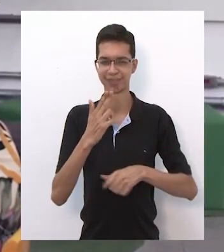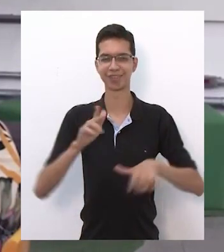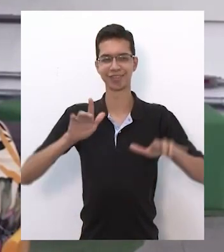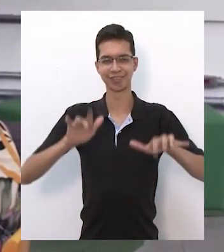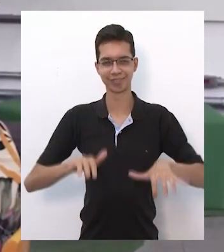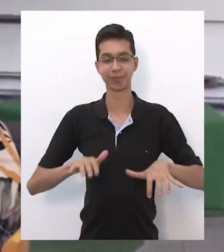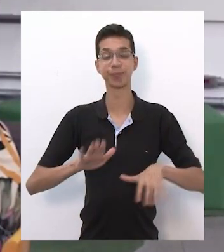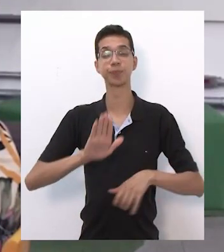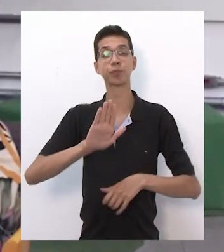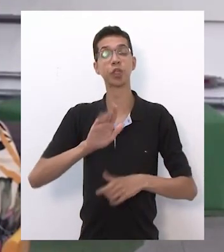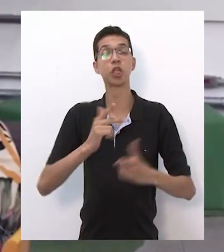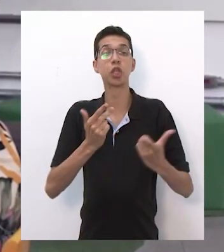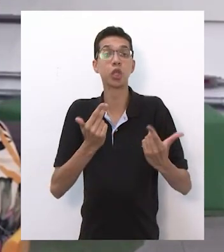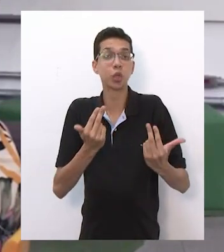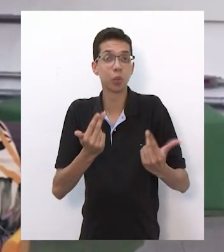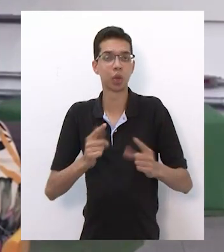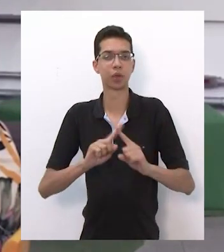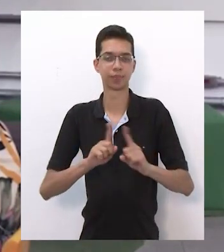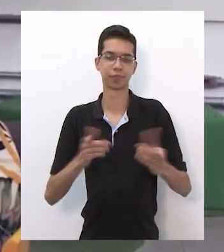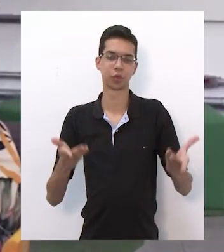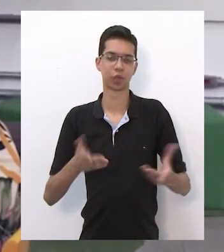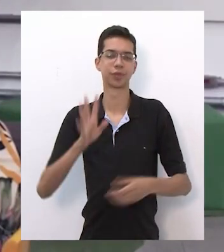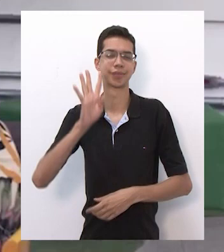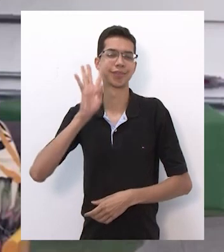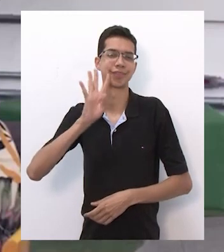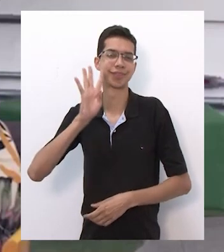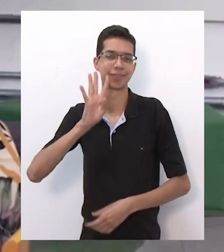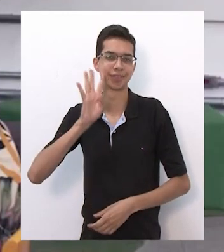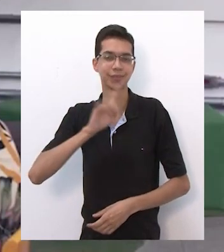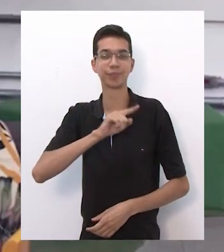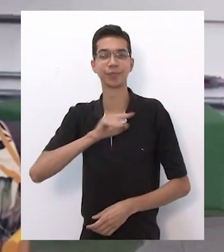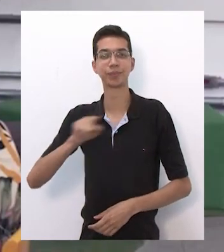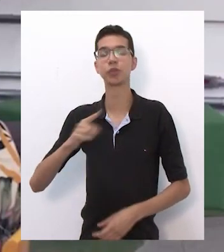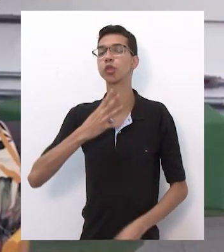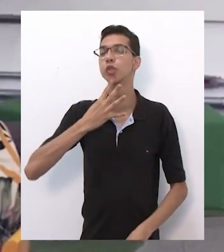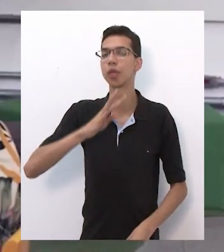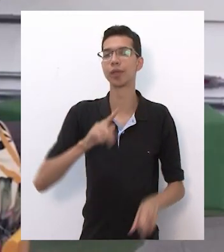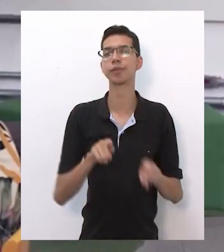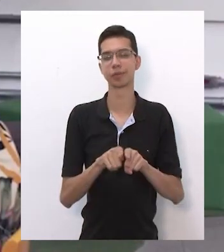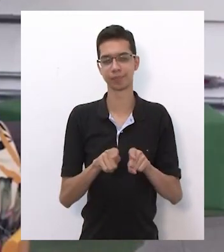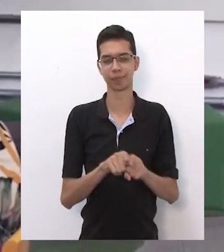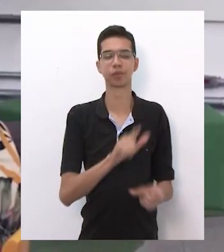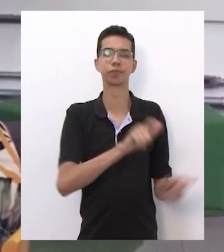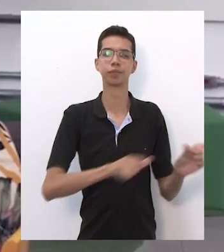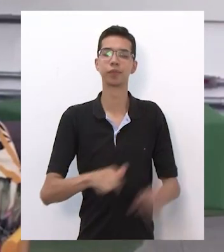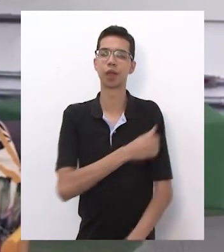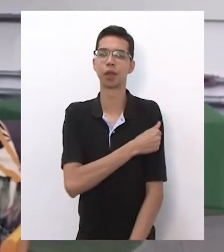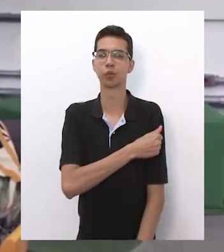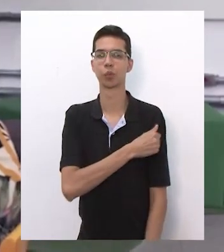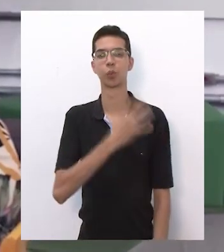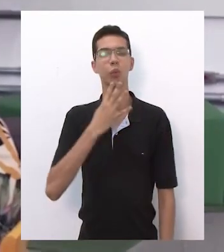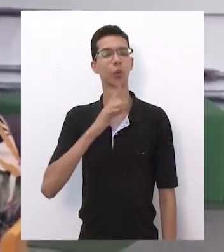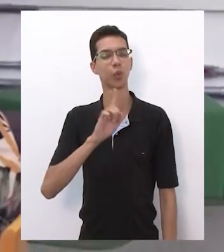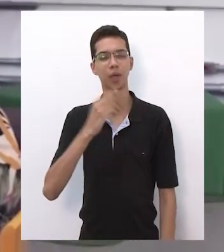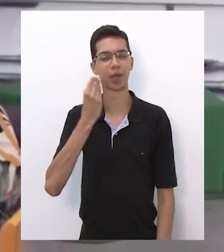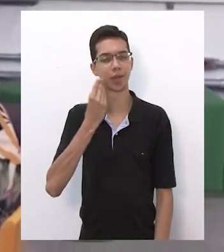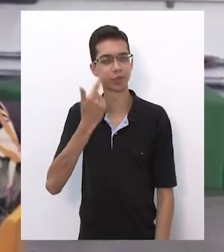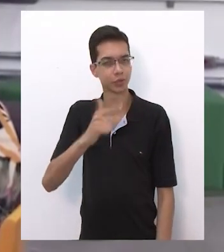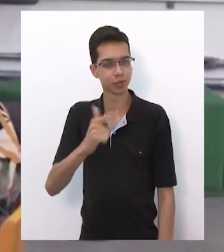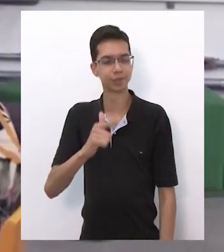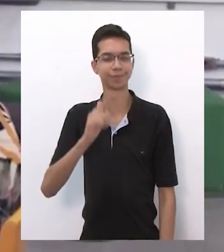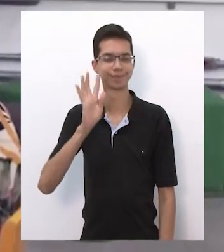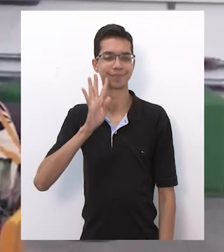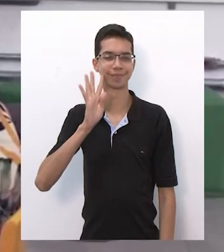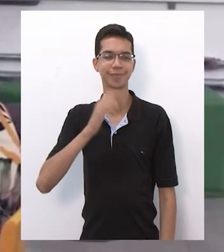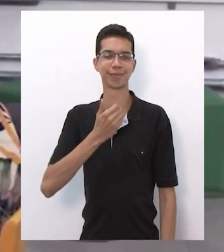mais agradável para os estudantes, mas mais agradável para a gente também que não conhece. Tá? A primeira, então assim, ele é